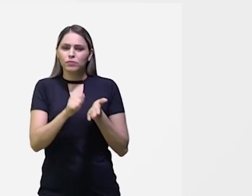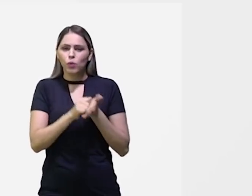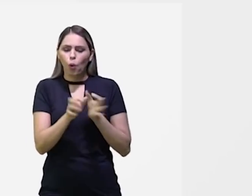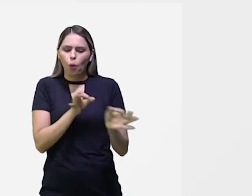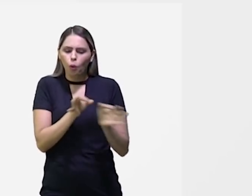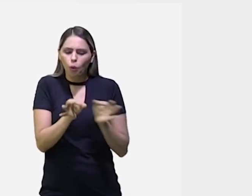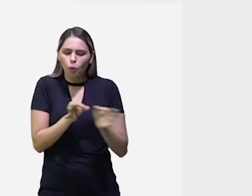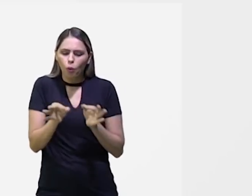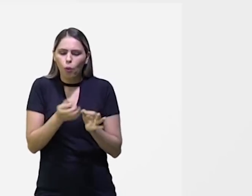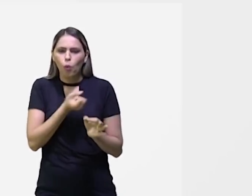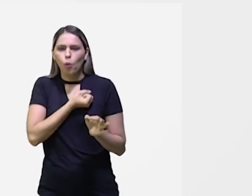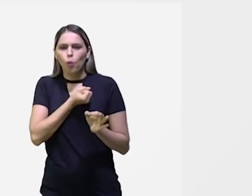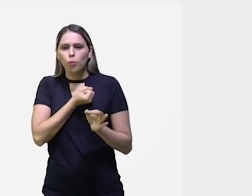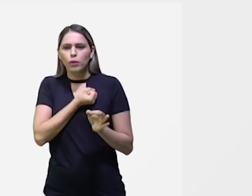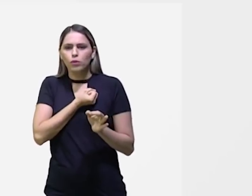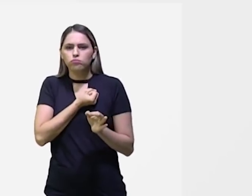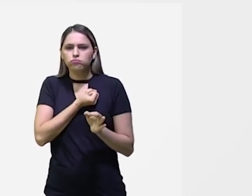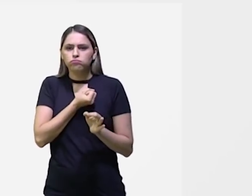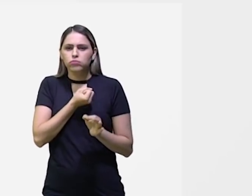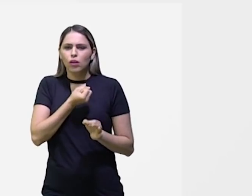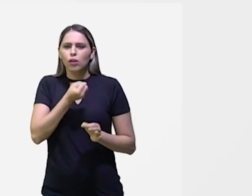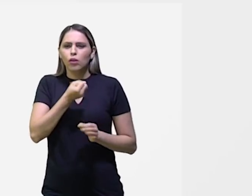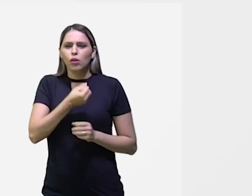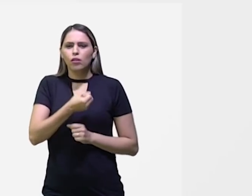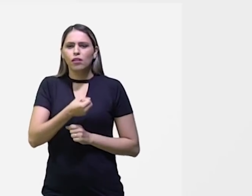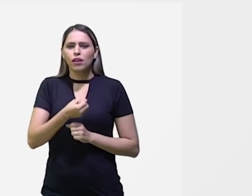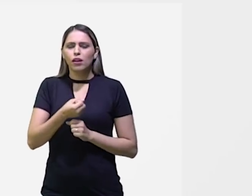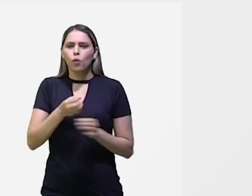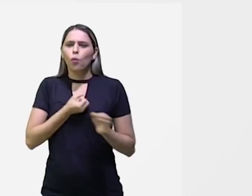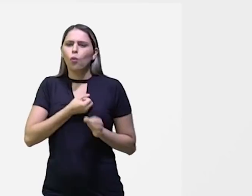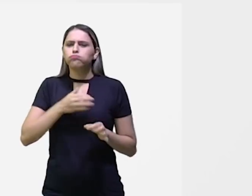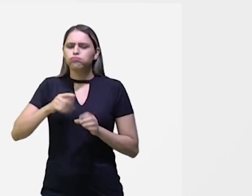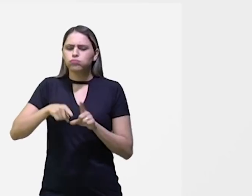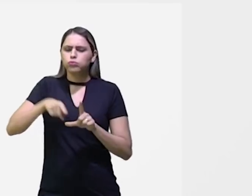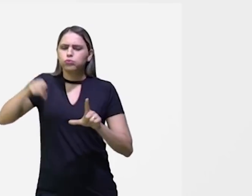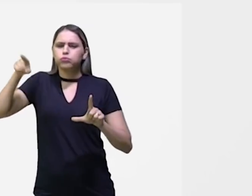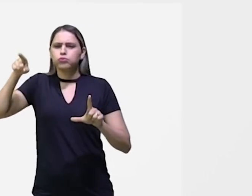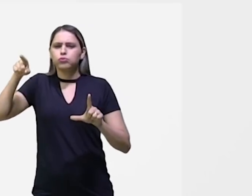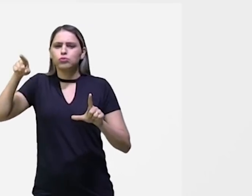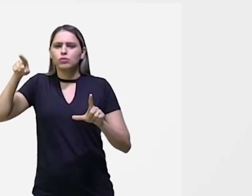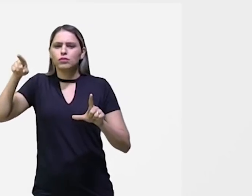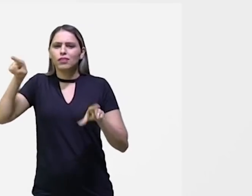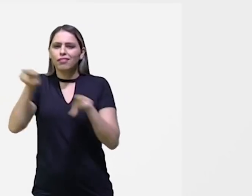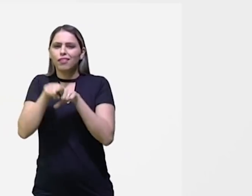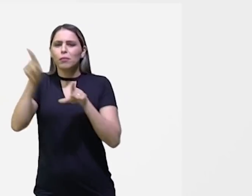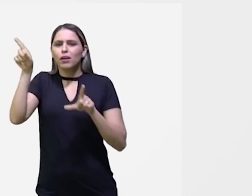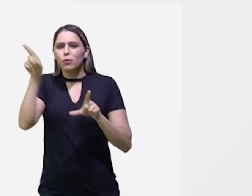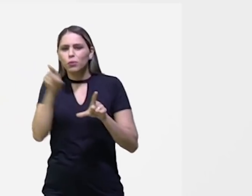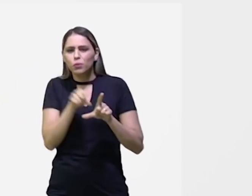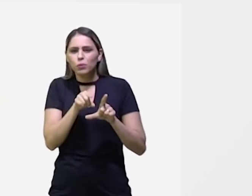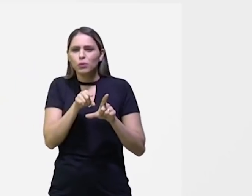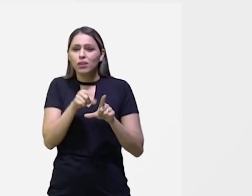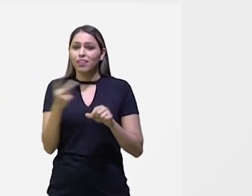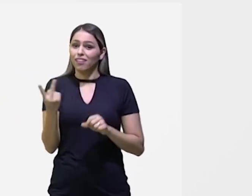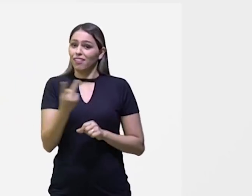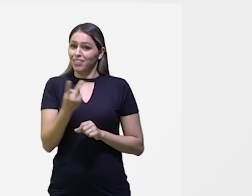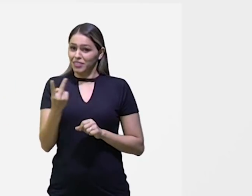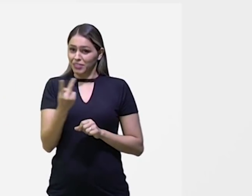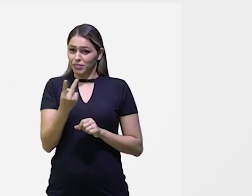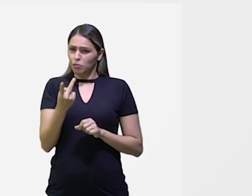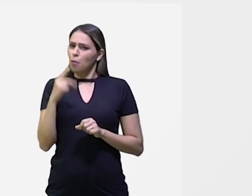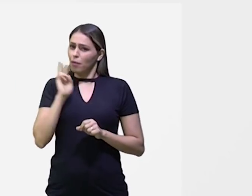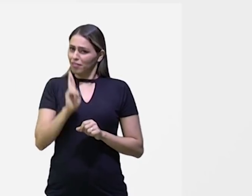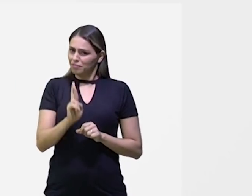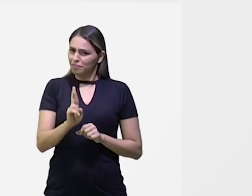os numerais dos balões em ordem crescente e decrescente. Vamos lá